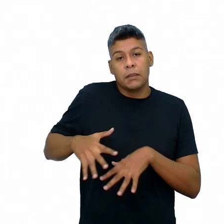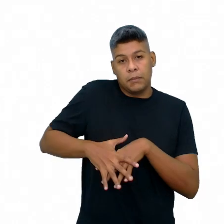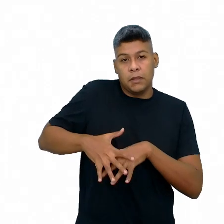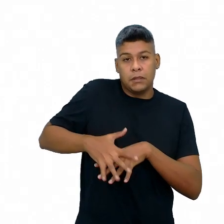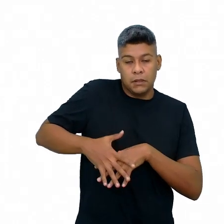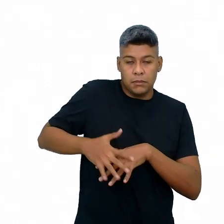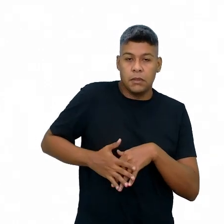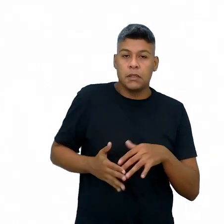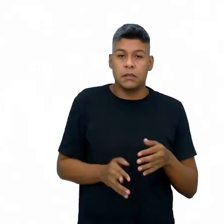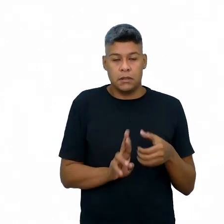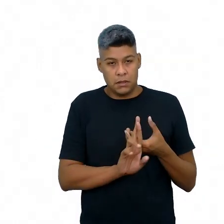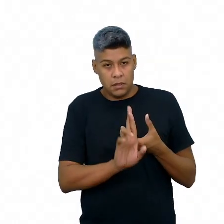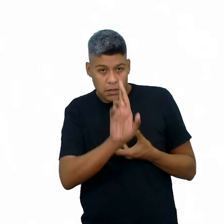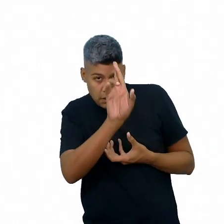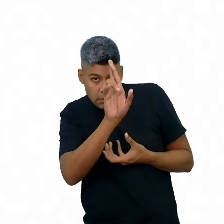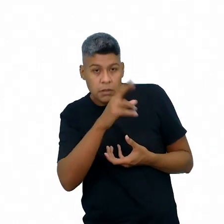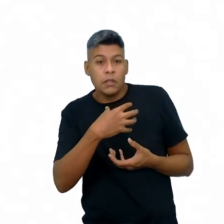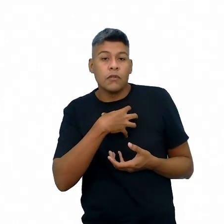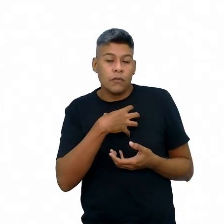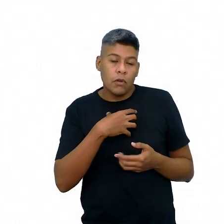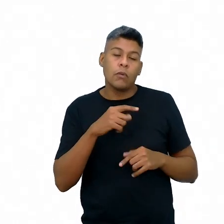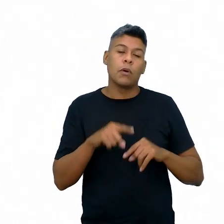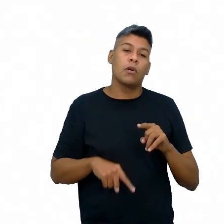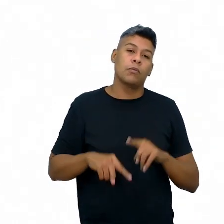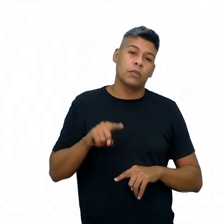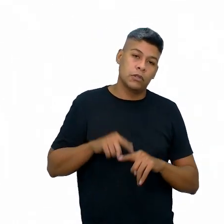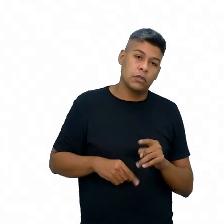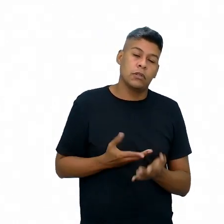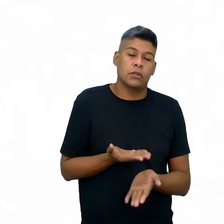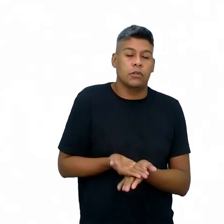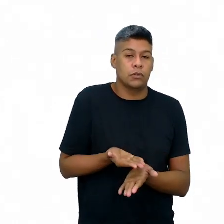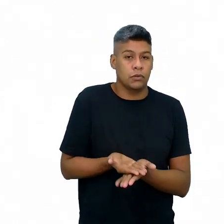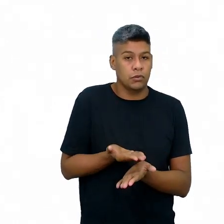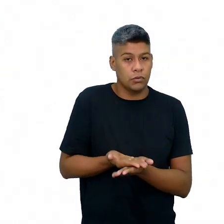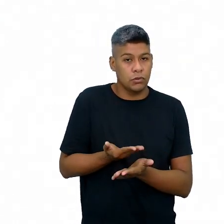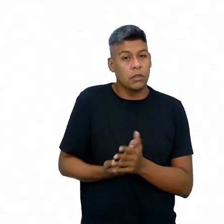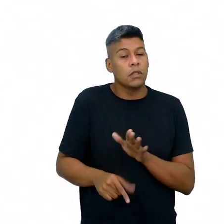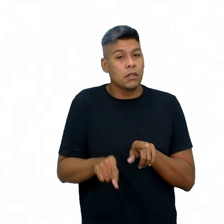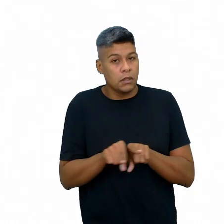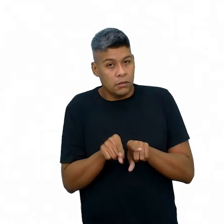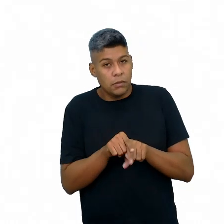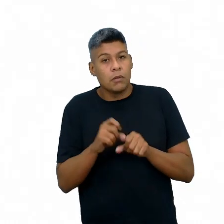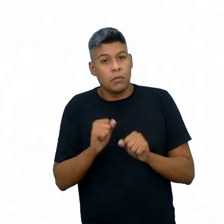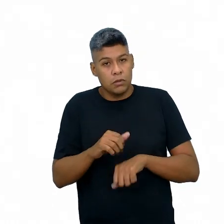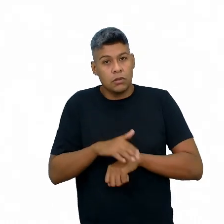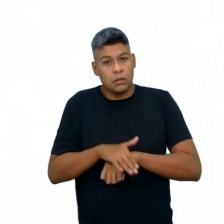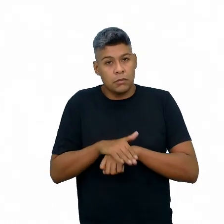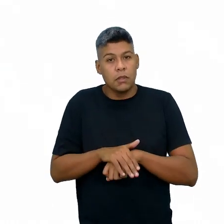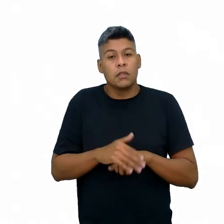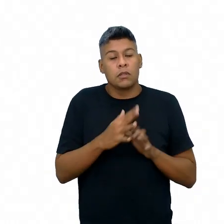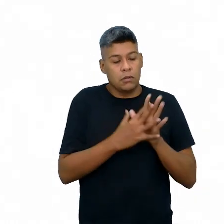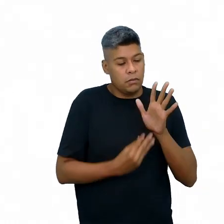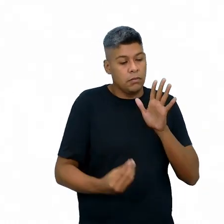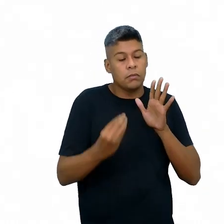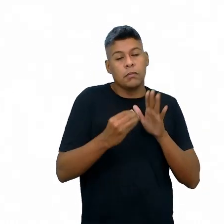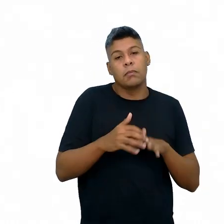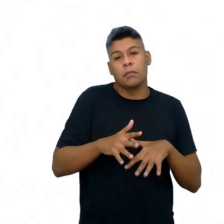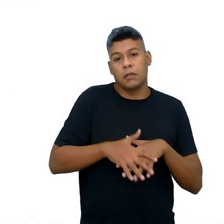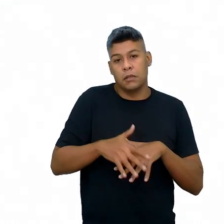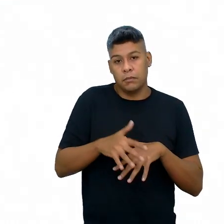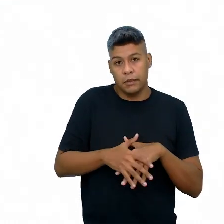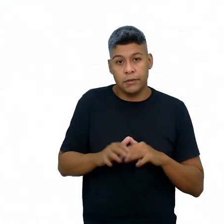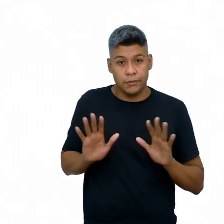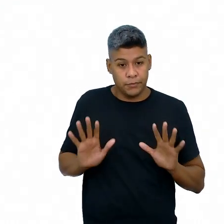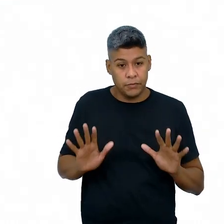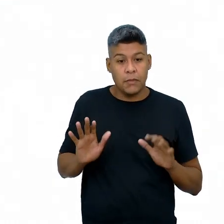matemáticas que representam de alguma forma o objeto estudado. E também ele pode ser chamado de modelo matemático. Para